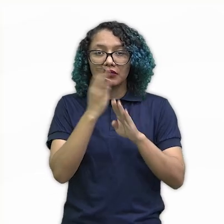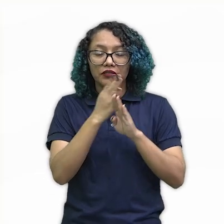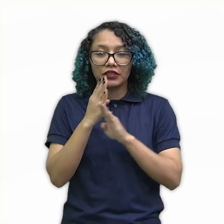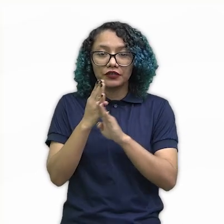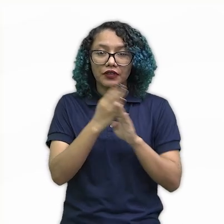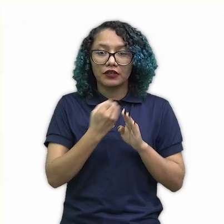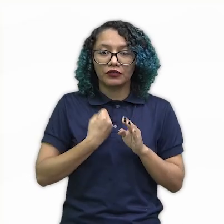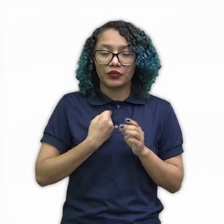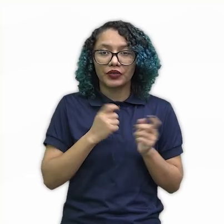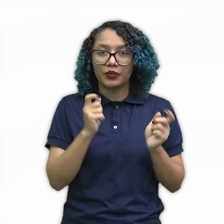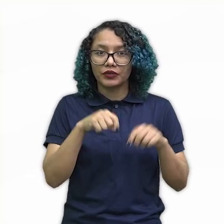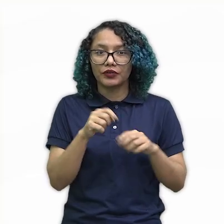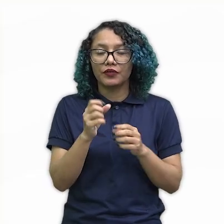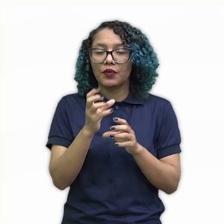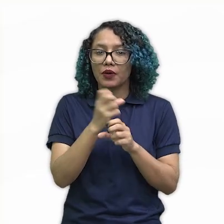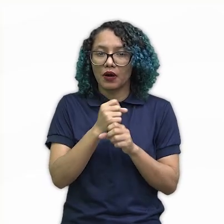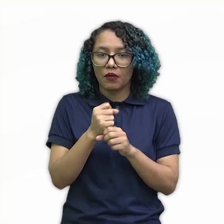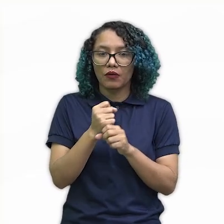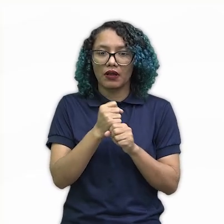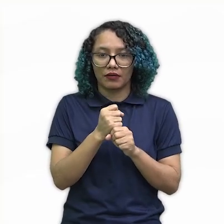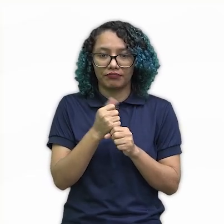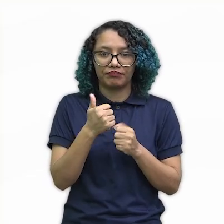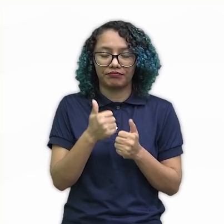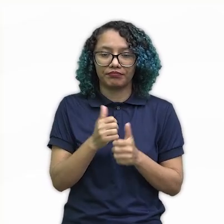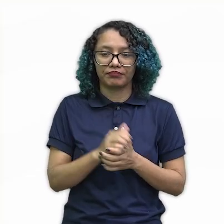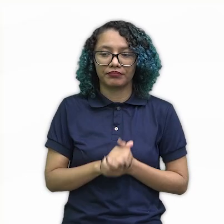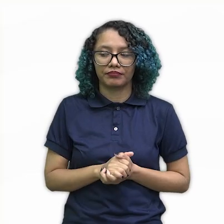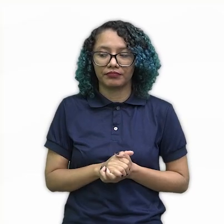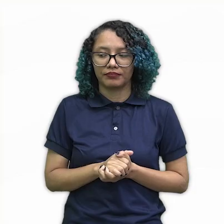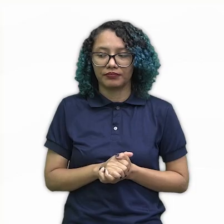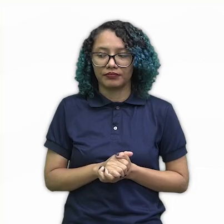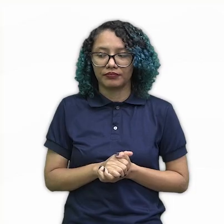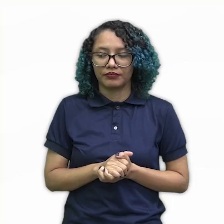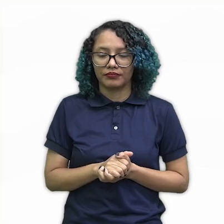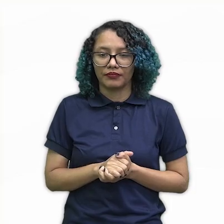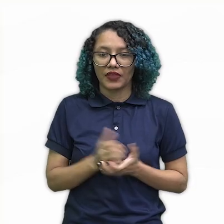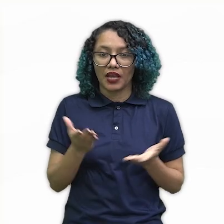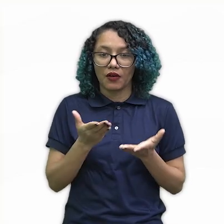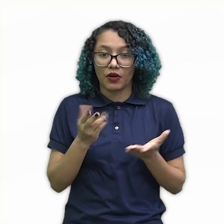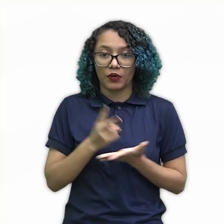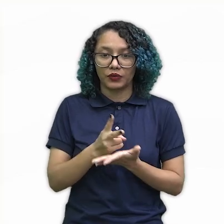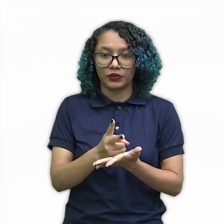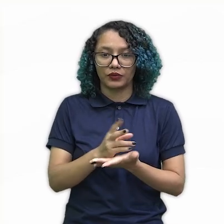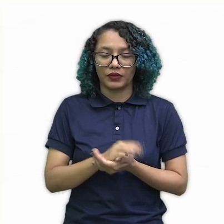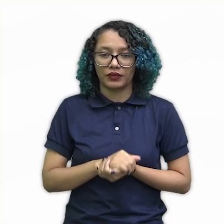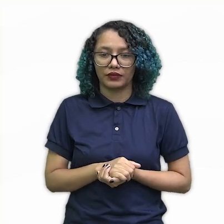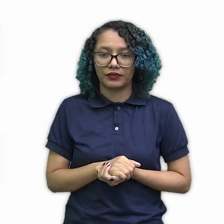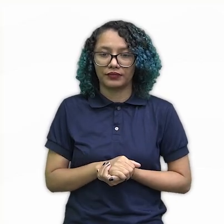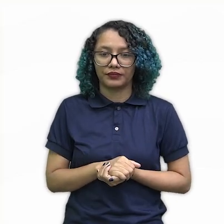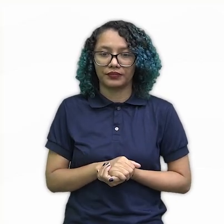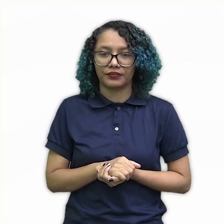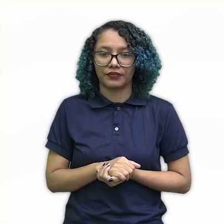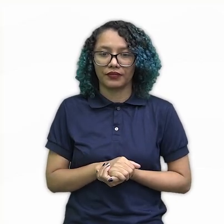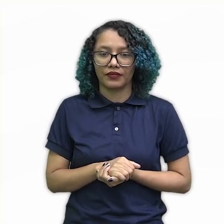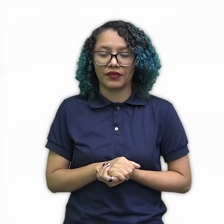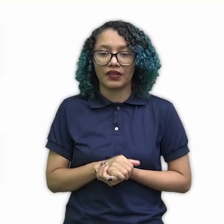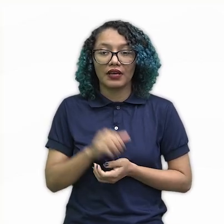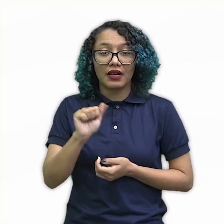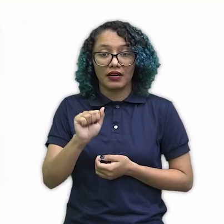chegar nessa resolução aí da nossa cartela, tá bom? Então vamos continuar aqui, ó. Estamos em busca do A5.